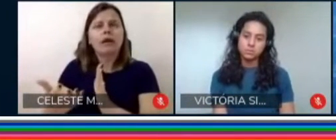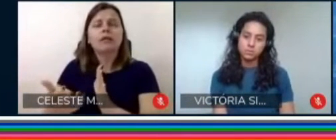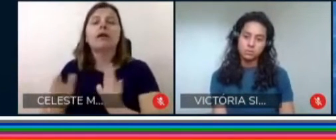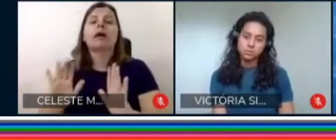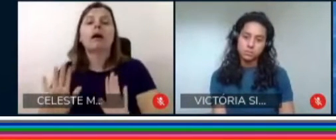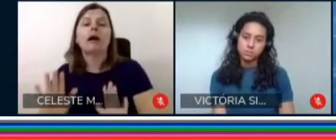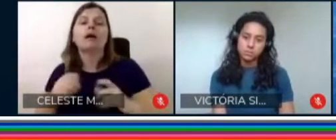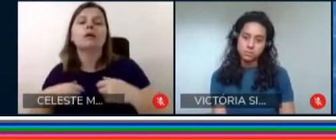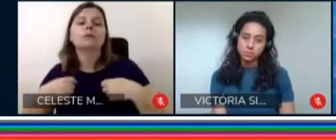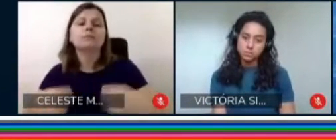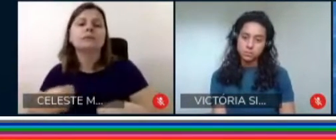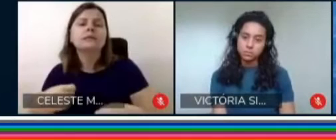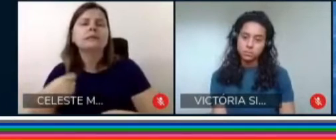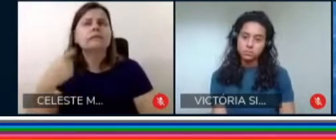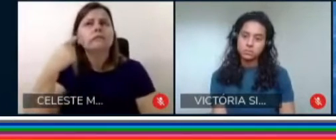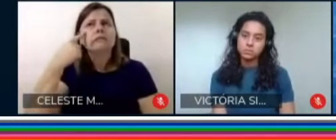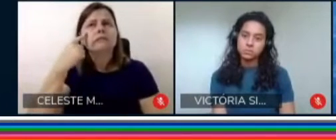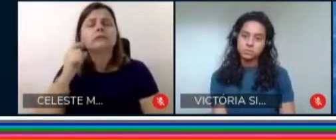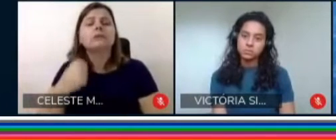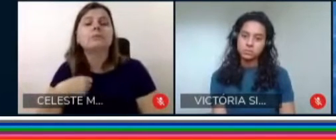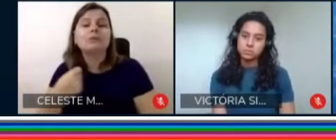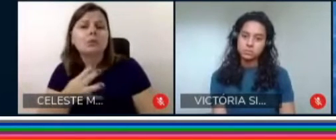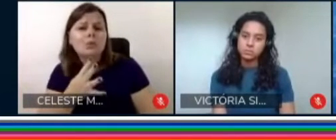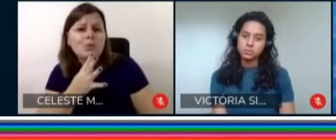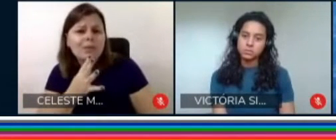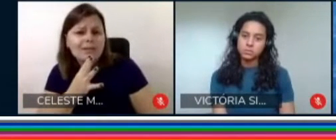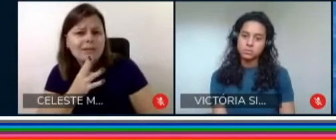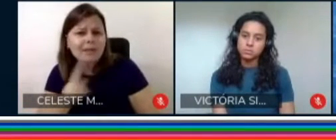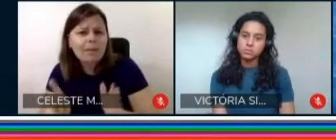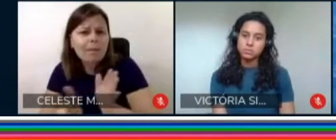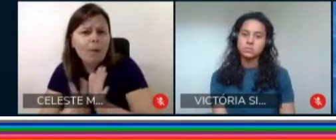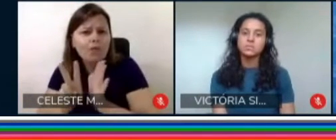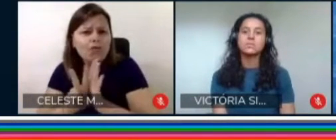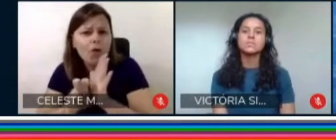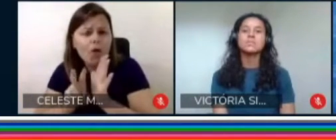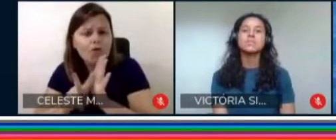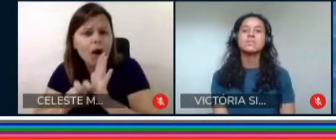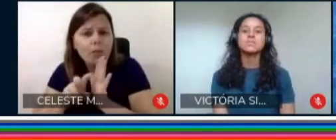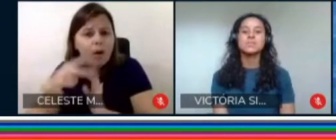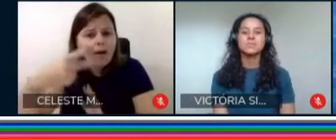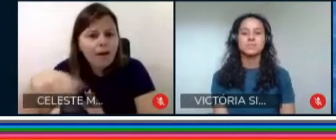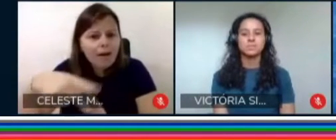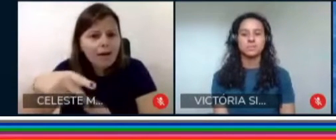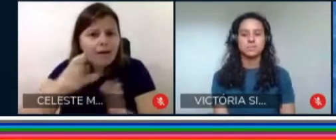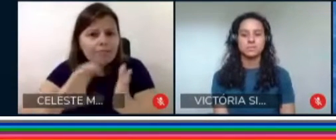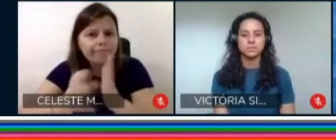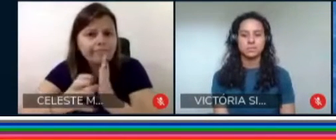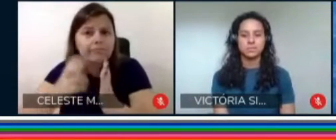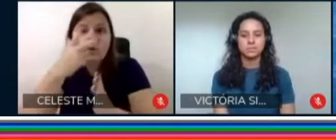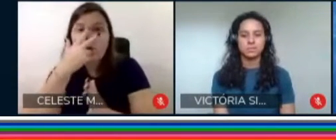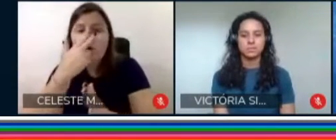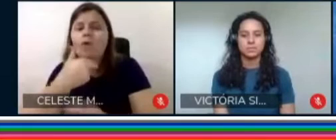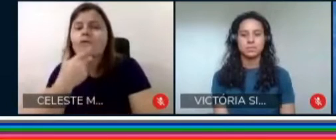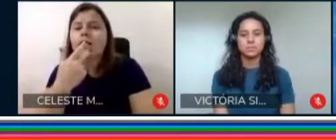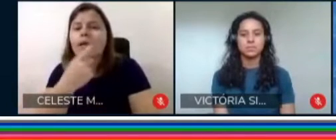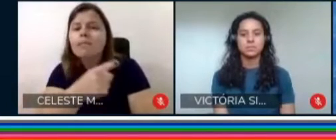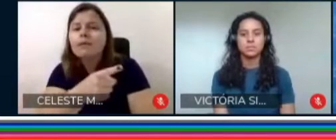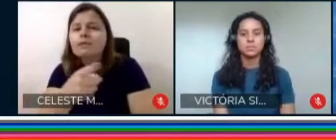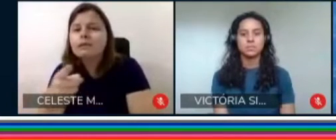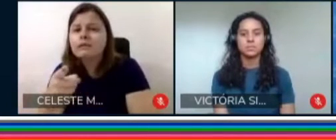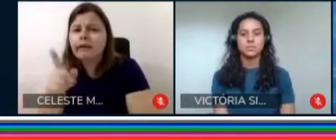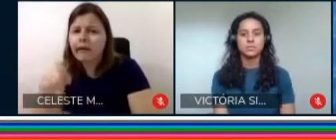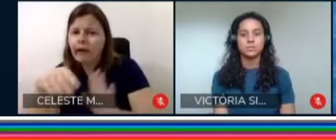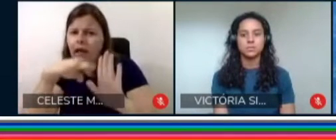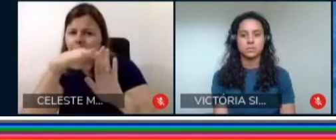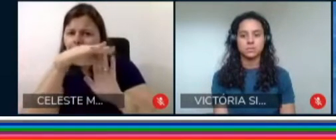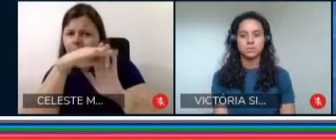conhecer ou não o vocabulário controlado daquela base. E o vocabulário controlado é, como eu comentei com vocês, uma lista